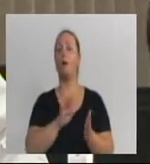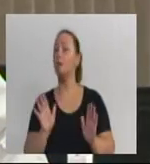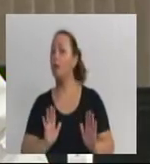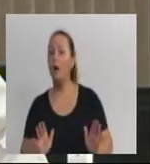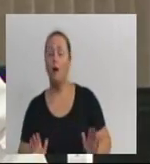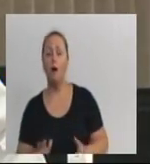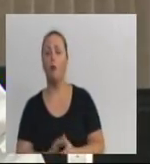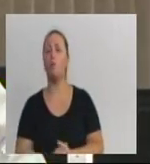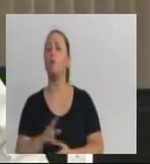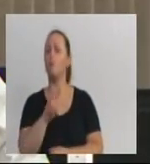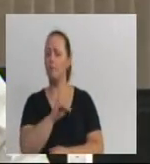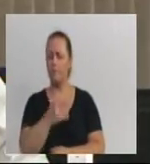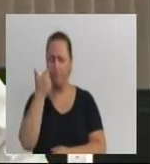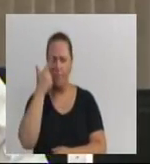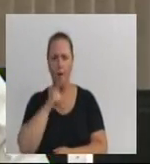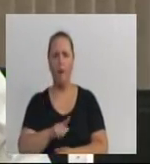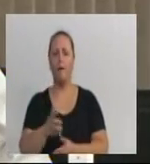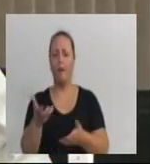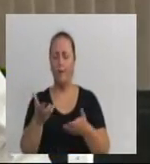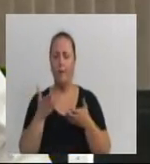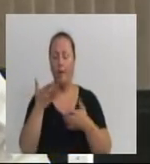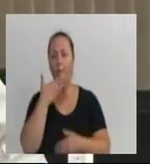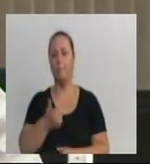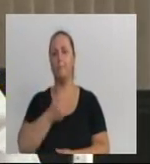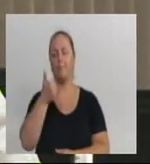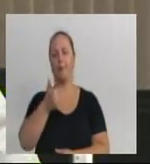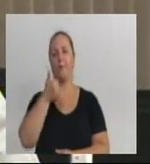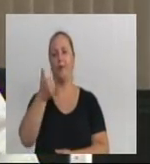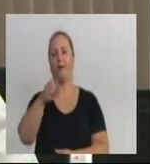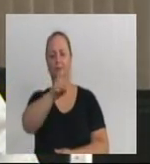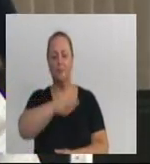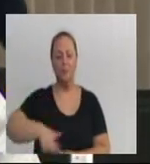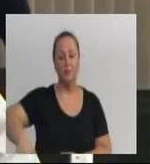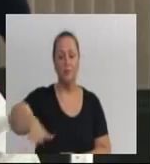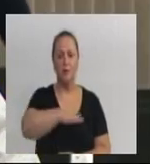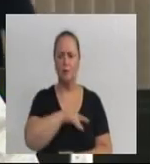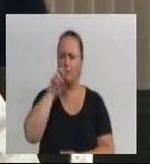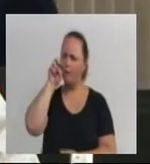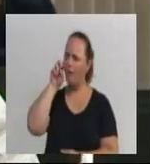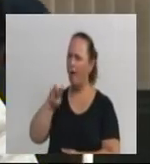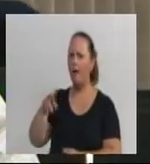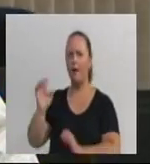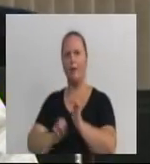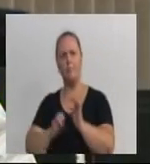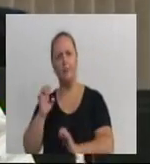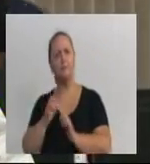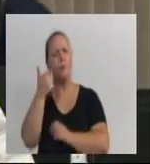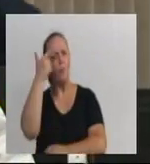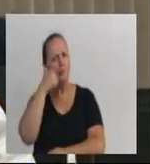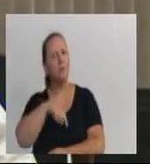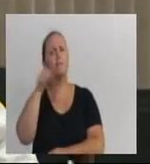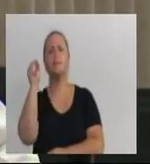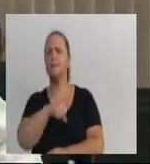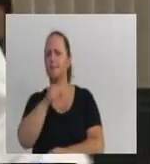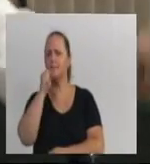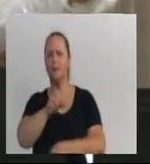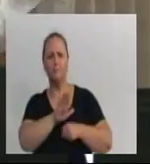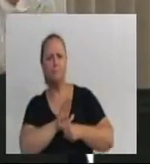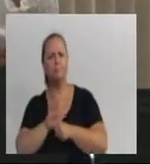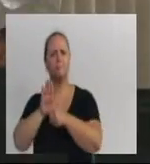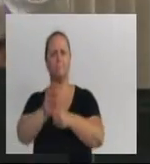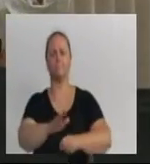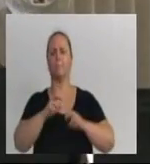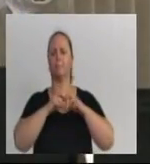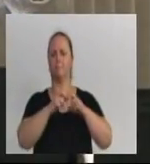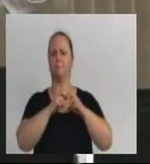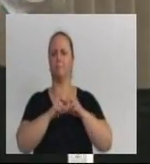os obstáculos para a sociedade ver que ela tem condições de dar para nós o transporte coletivo que o